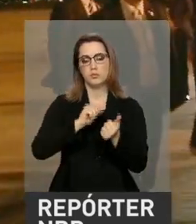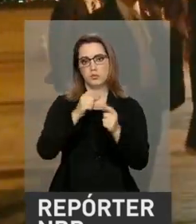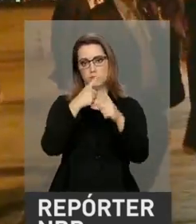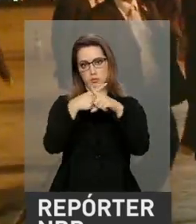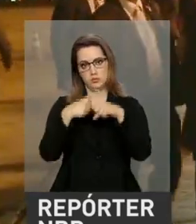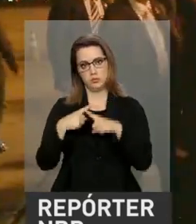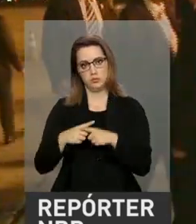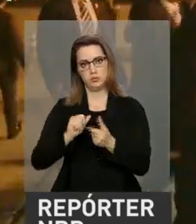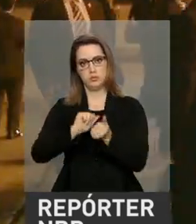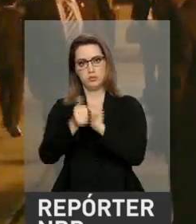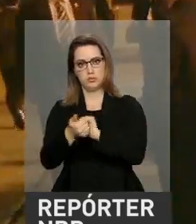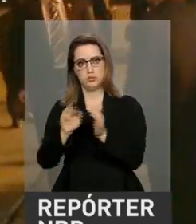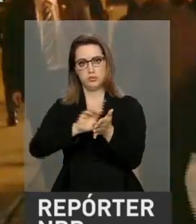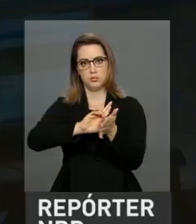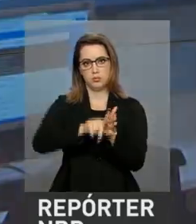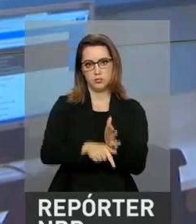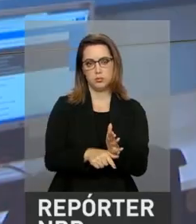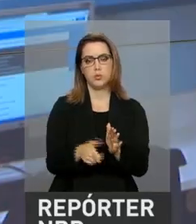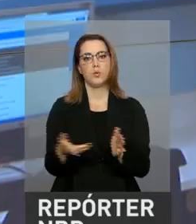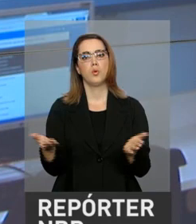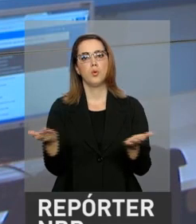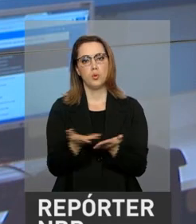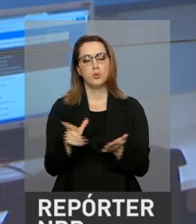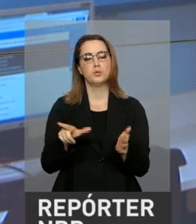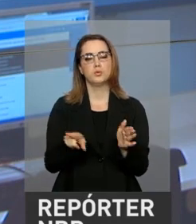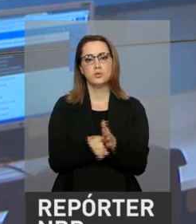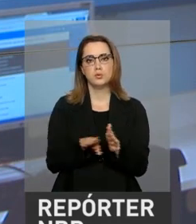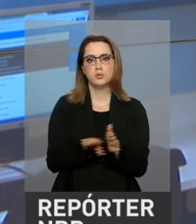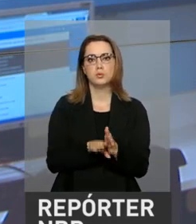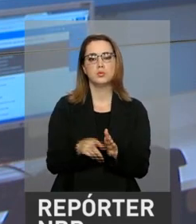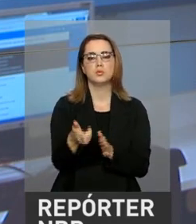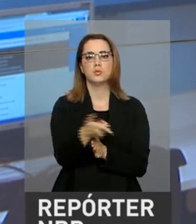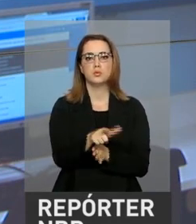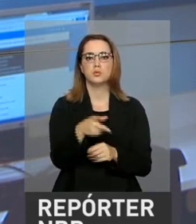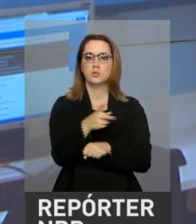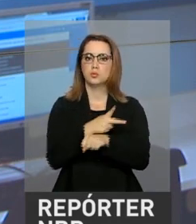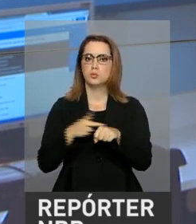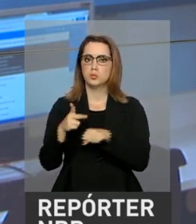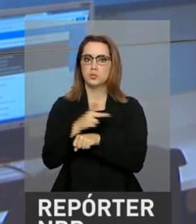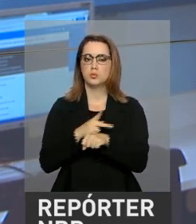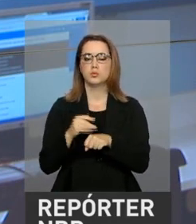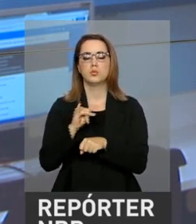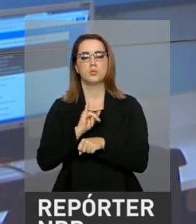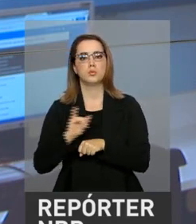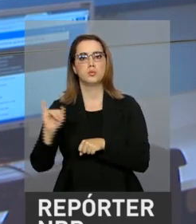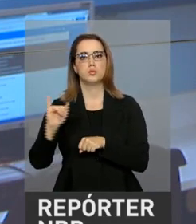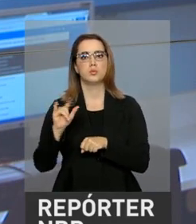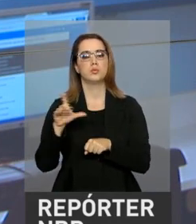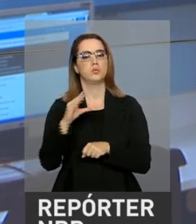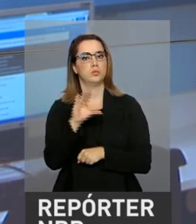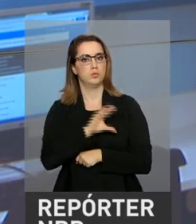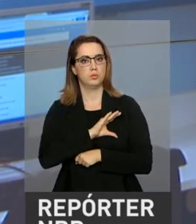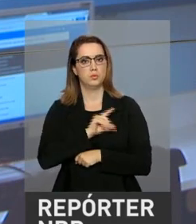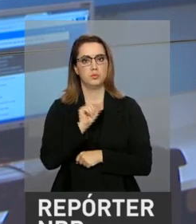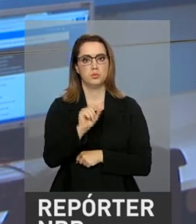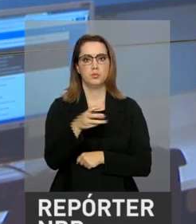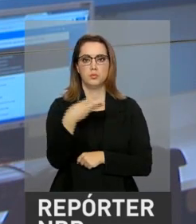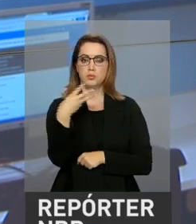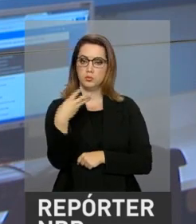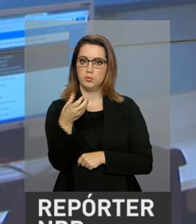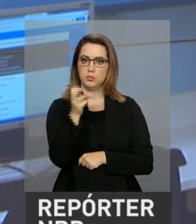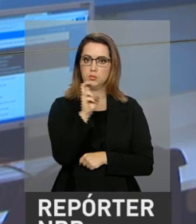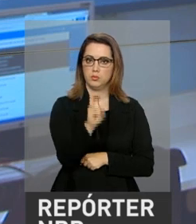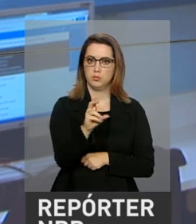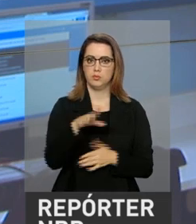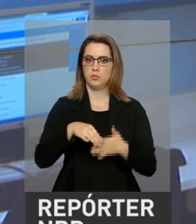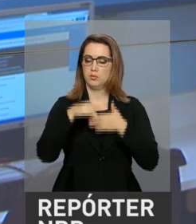comitivas que vão chegar ao Rio hoje são as da Itália e do Canadá a previsão é que cerca de 35 líderes mundiais Venham